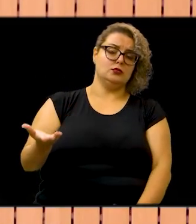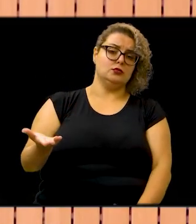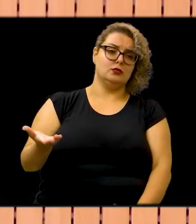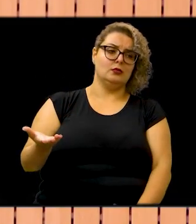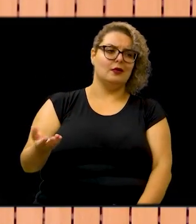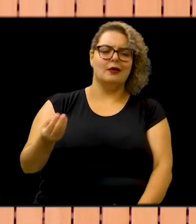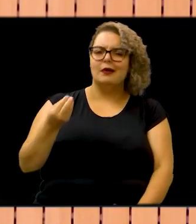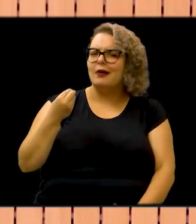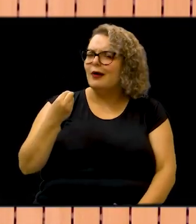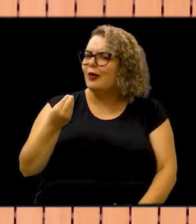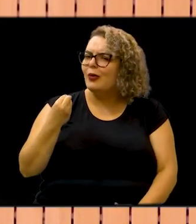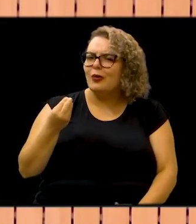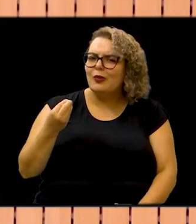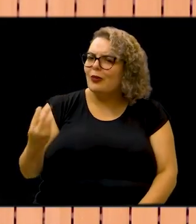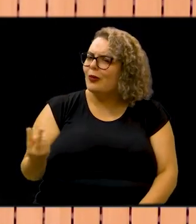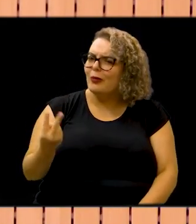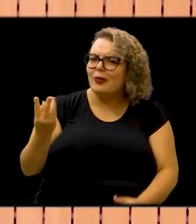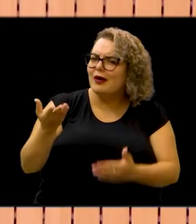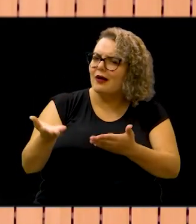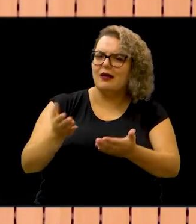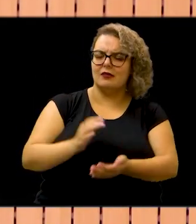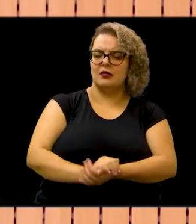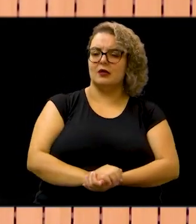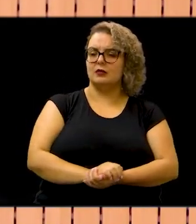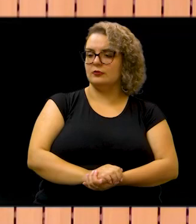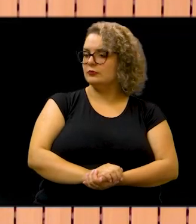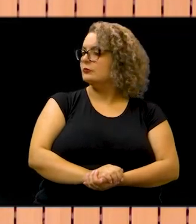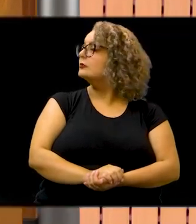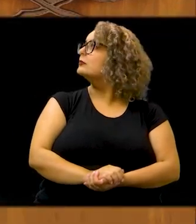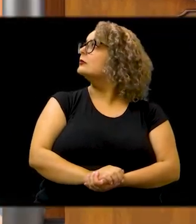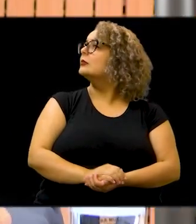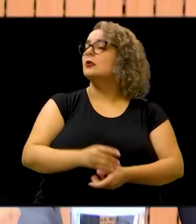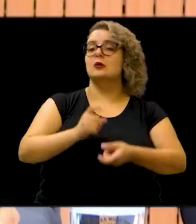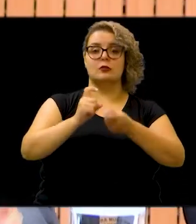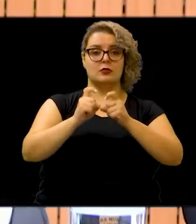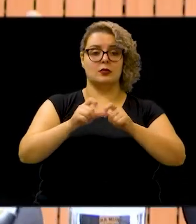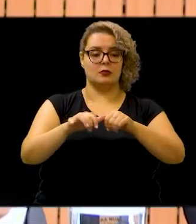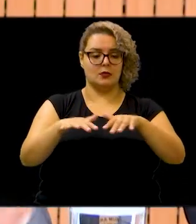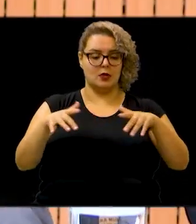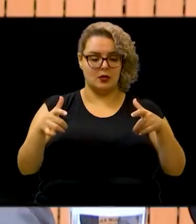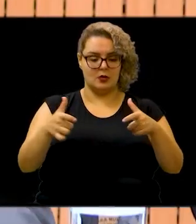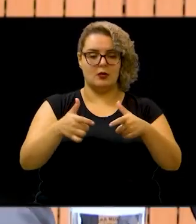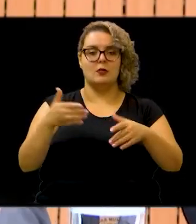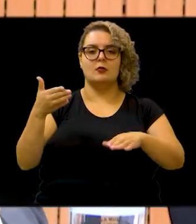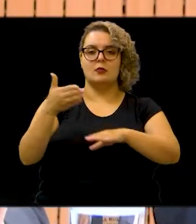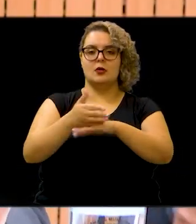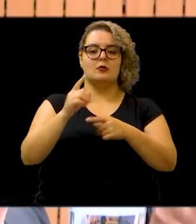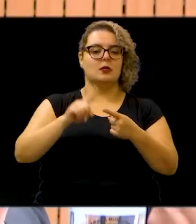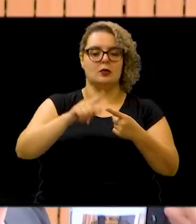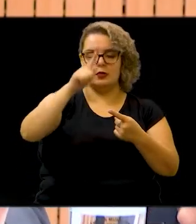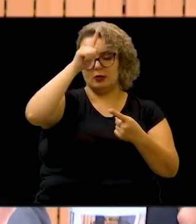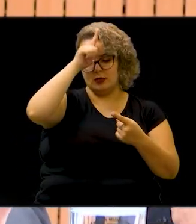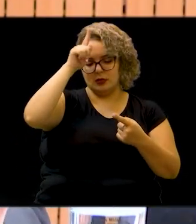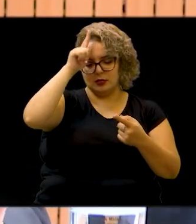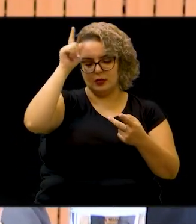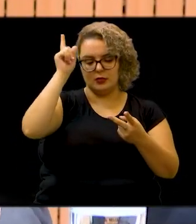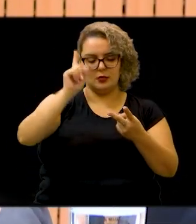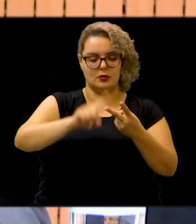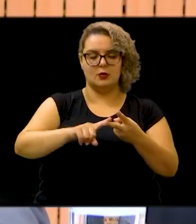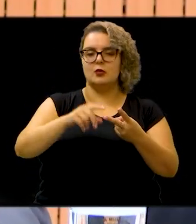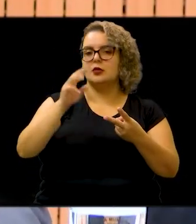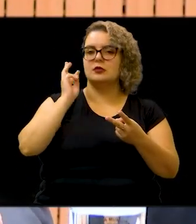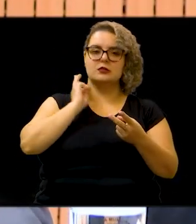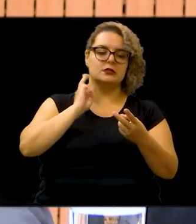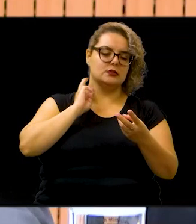ao bônus. Então, que tipo de valorização é essa? Teve aqui uma reunião aqui no plenarinho, onde participou o Gustavo Peta, o